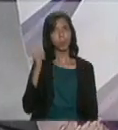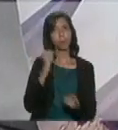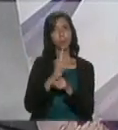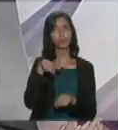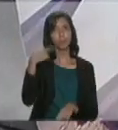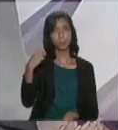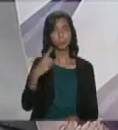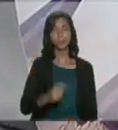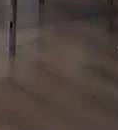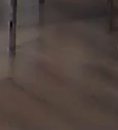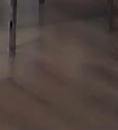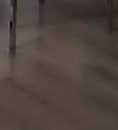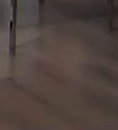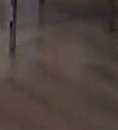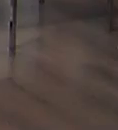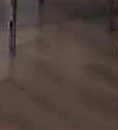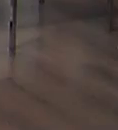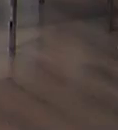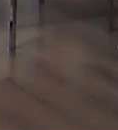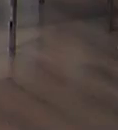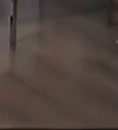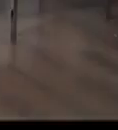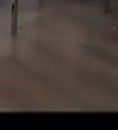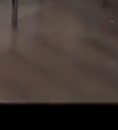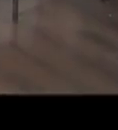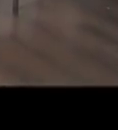a próxima.